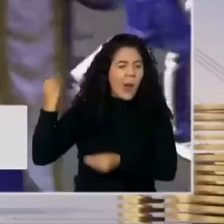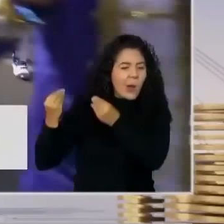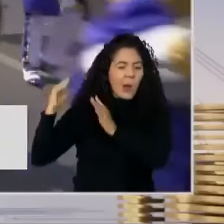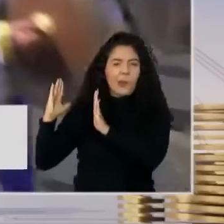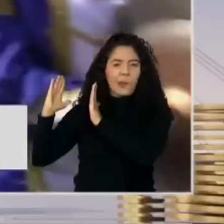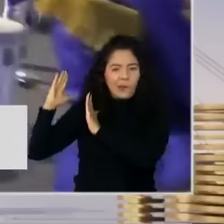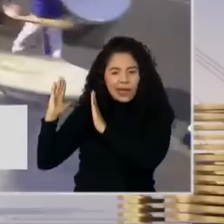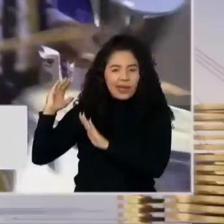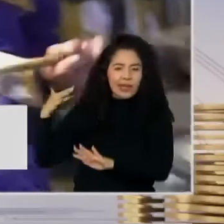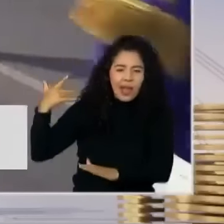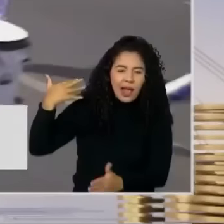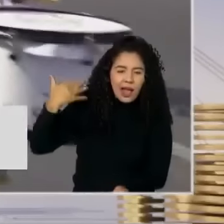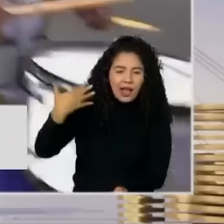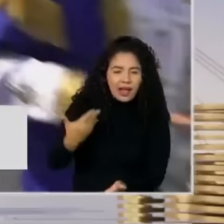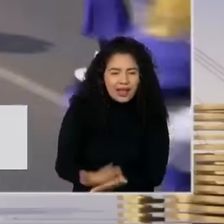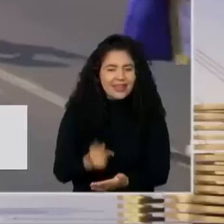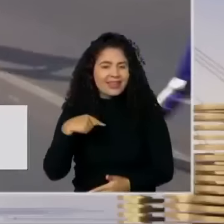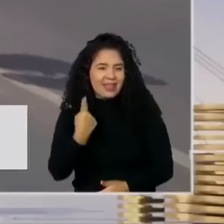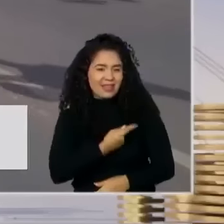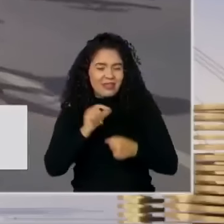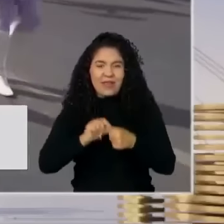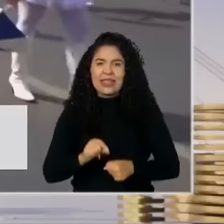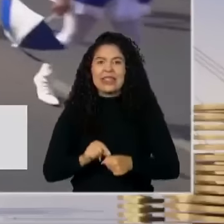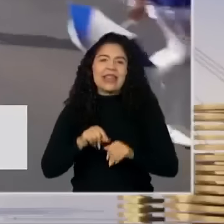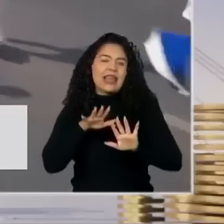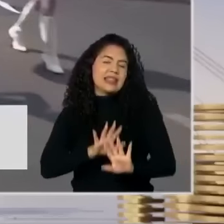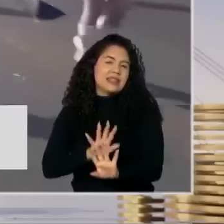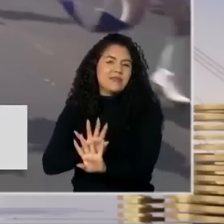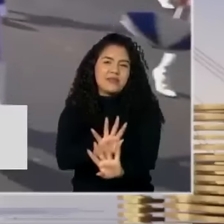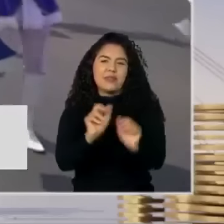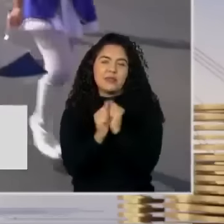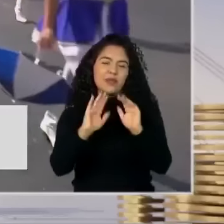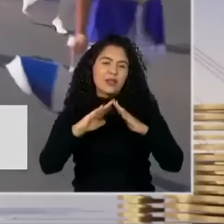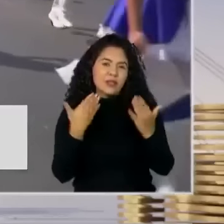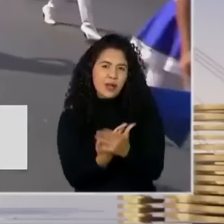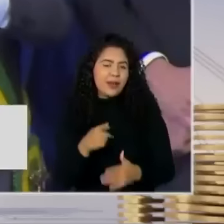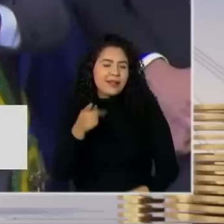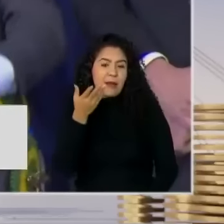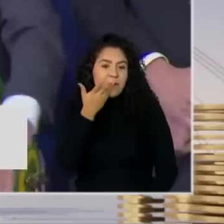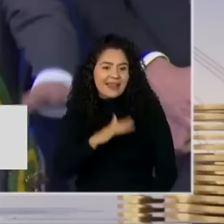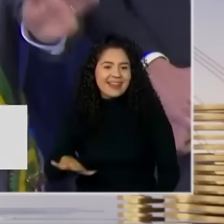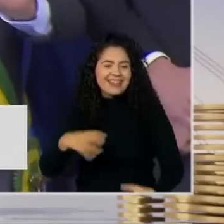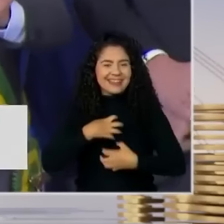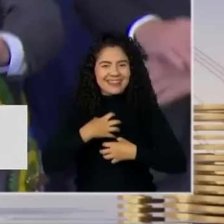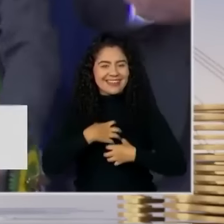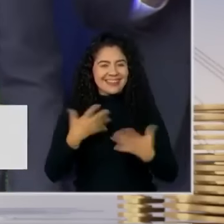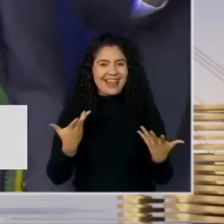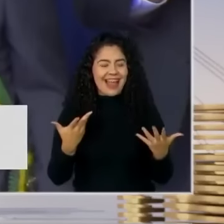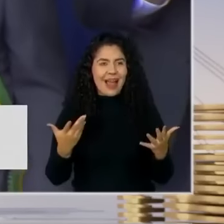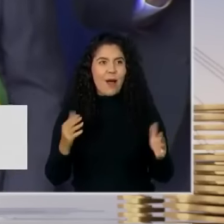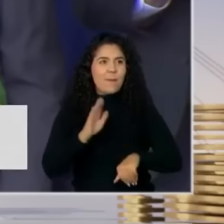a regulação, a restrição deve ter um caráter mínimo, deve ter um caráter realmente excepcional. Dessa